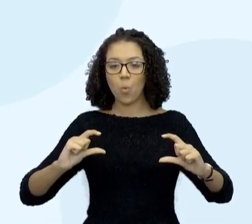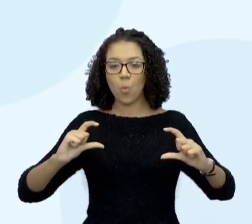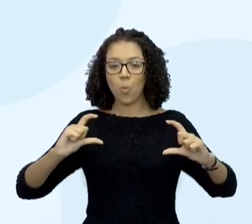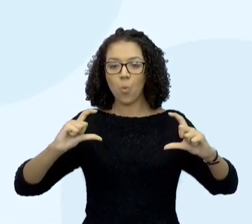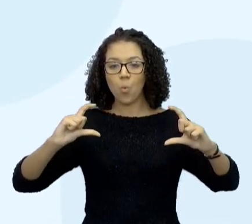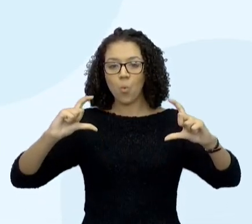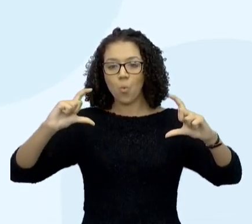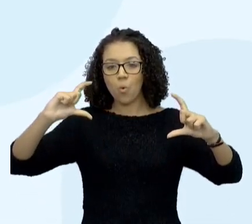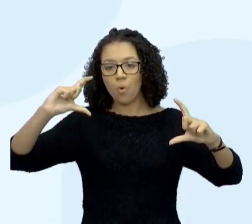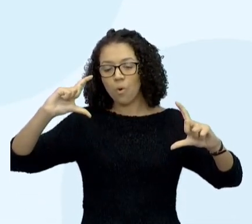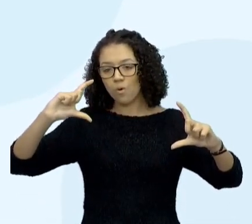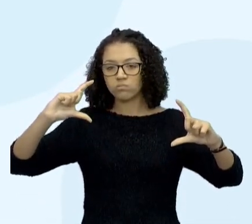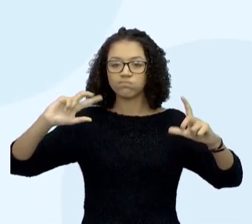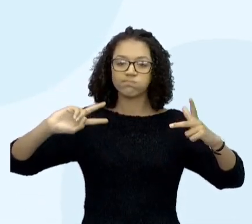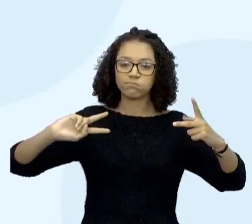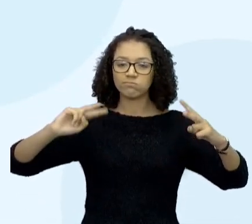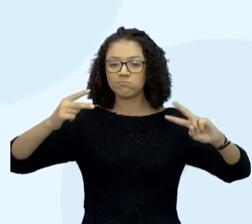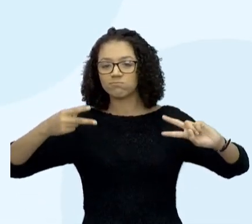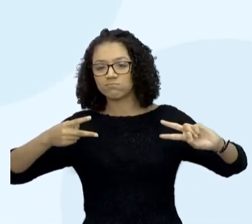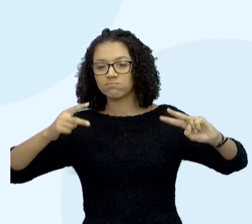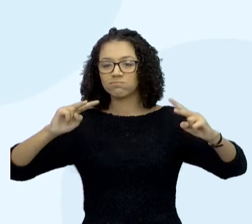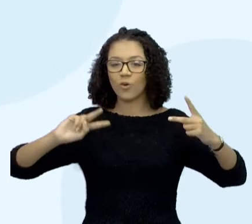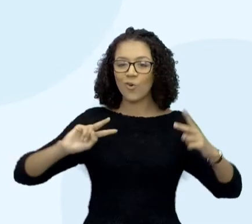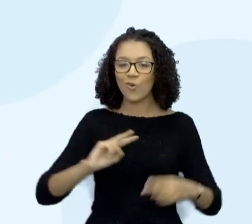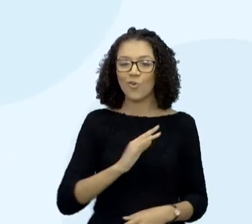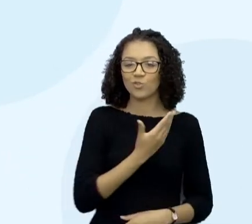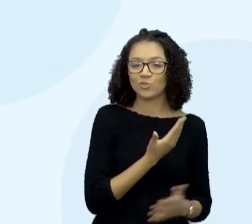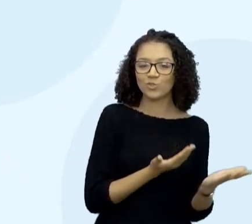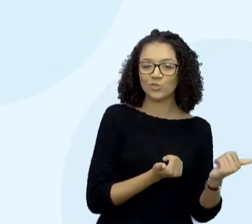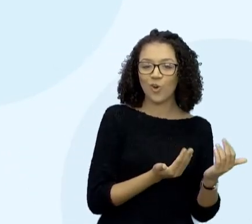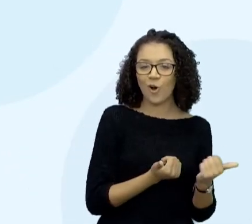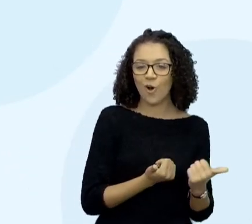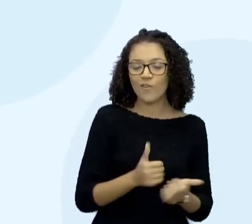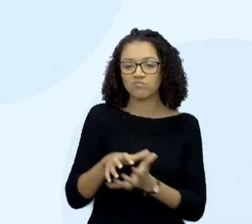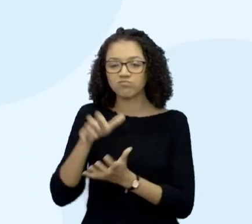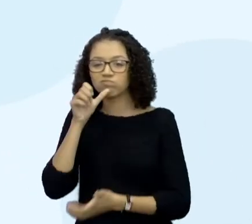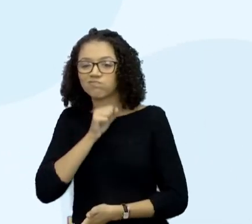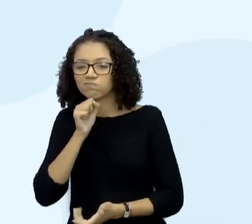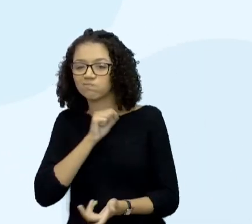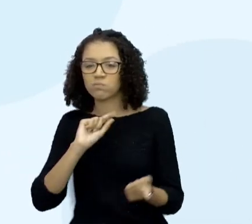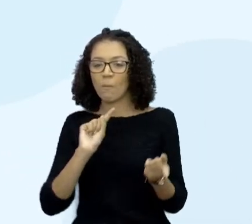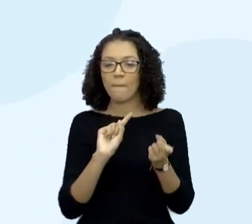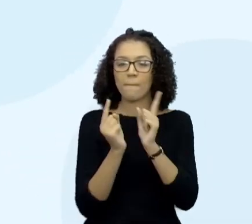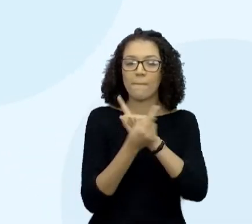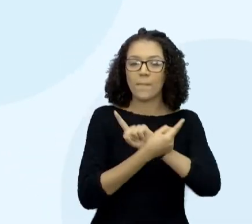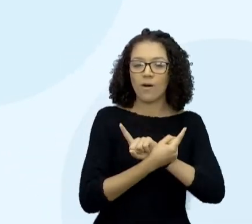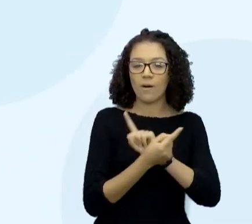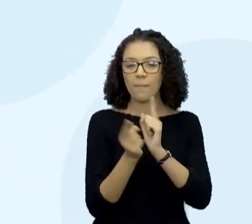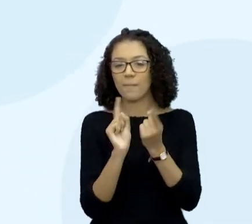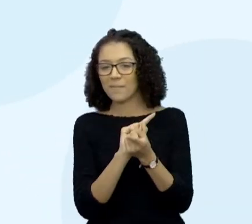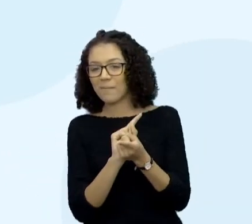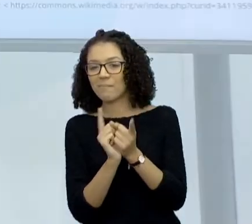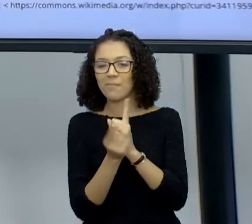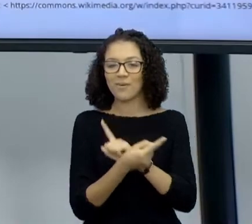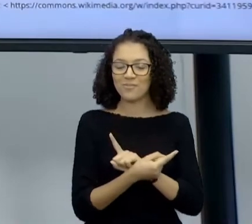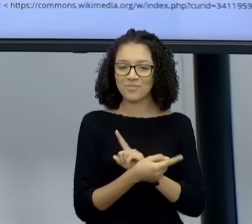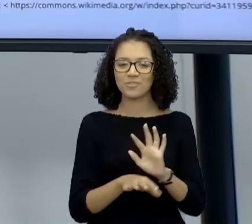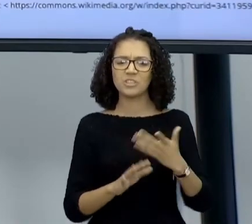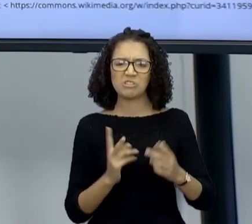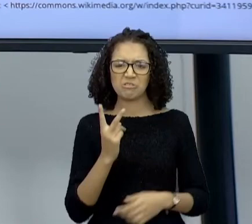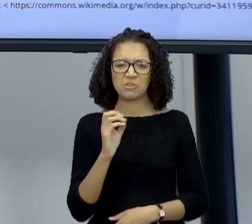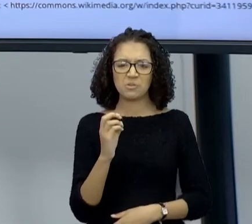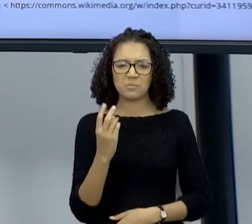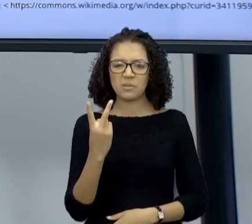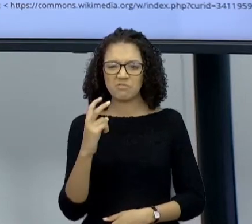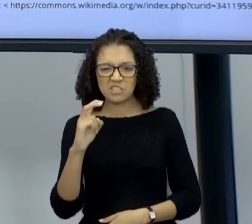adultos e adultos se transformando em idosos, e a projeção aí de boa parte dos países do mundo a partir de 2050